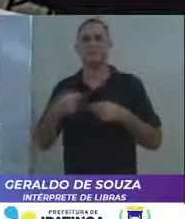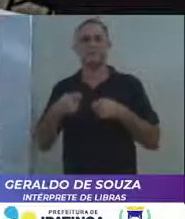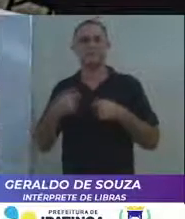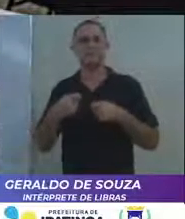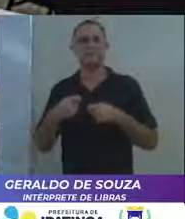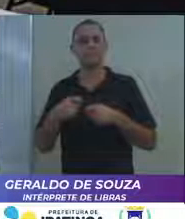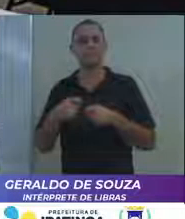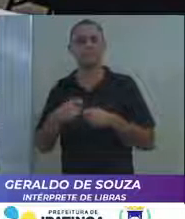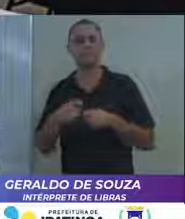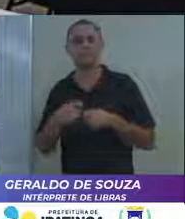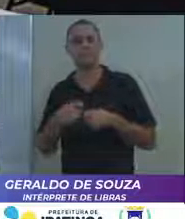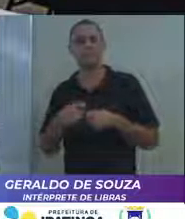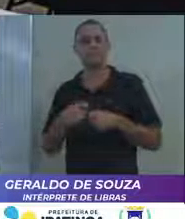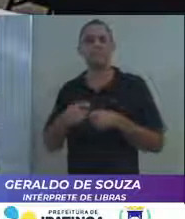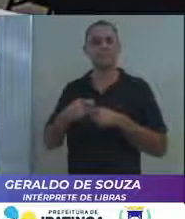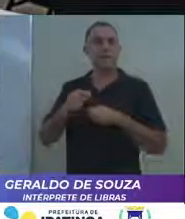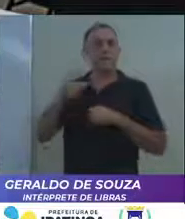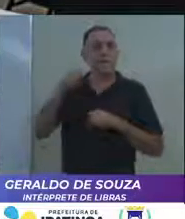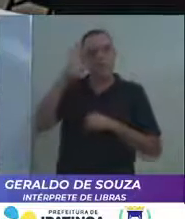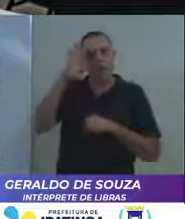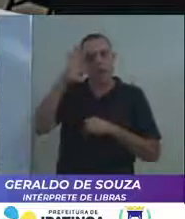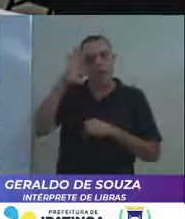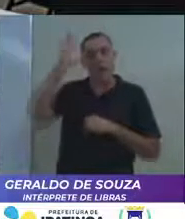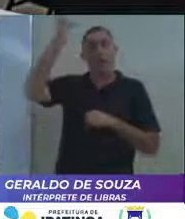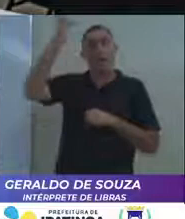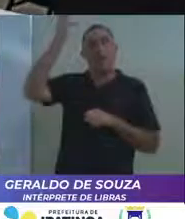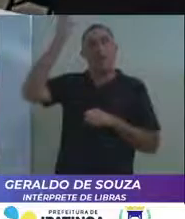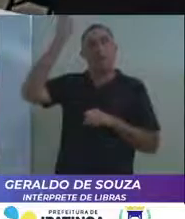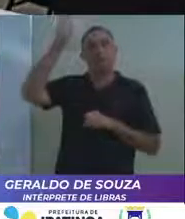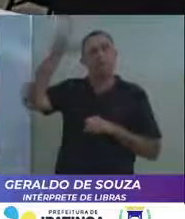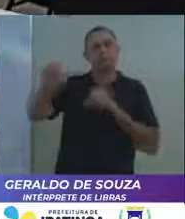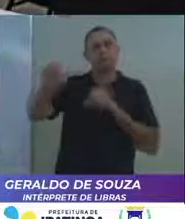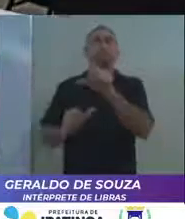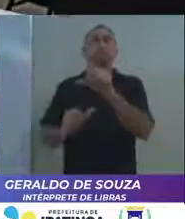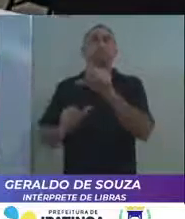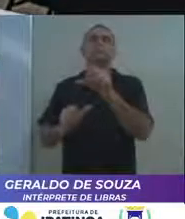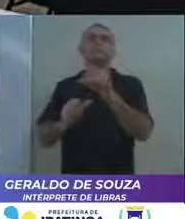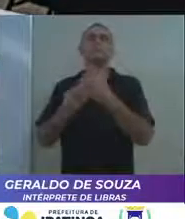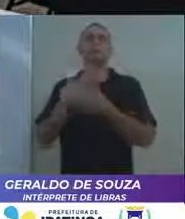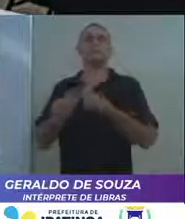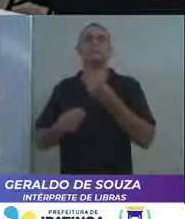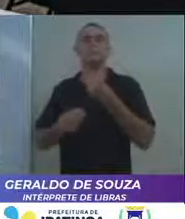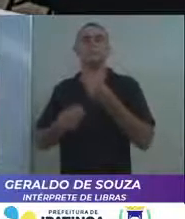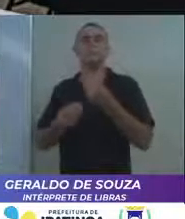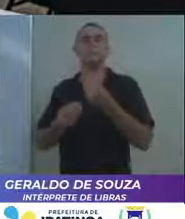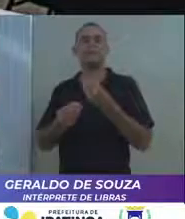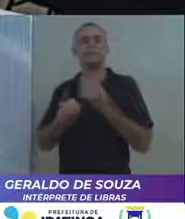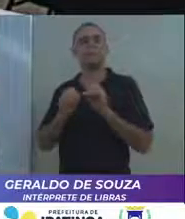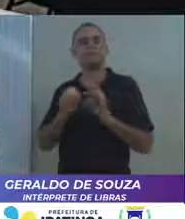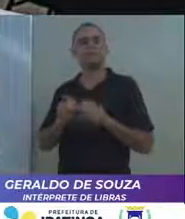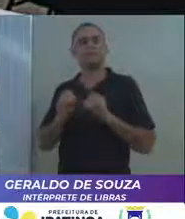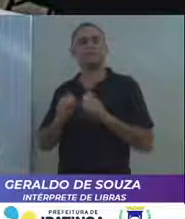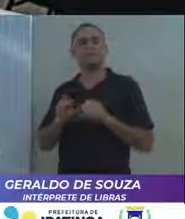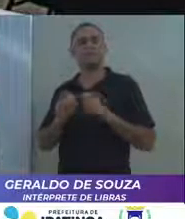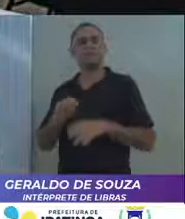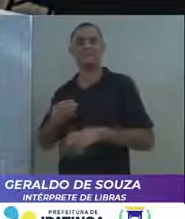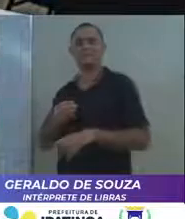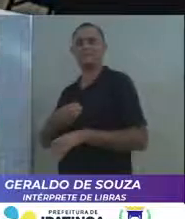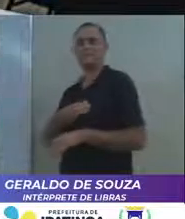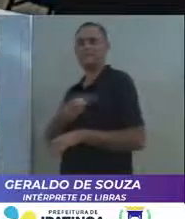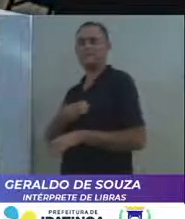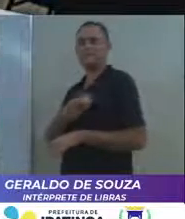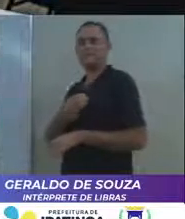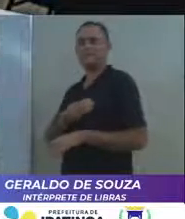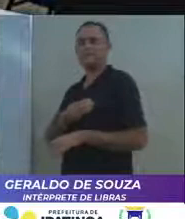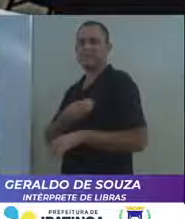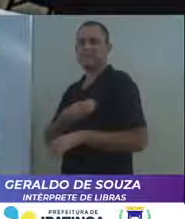na pandemia, né? Eu tive que me reinventar no ensino online, no ensino presencial, já estou aqui pensando, a cabeça fica a mil. Fala assim,